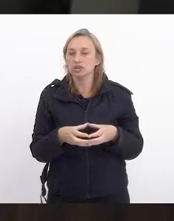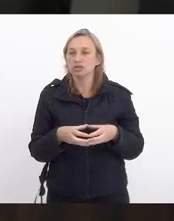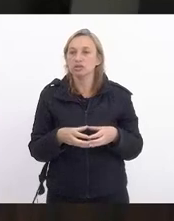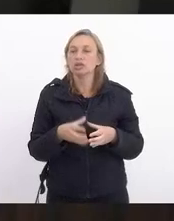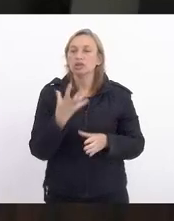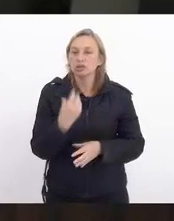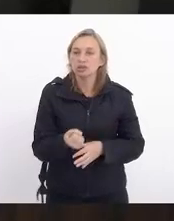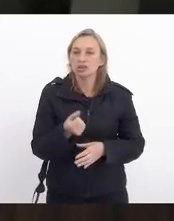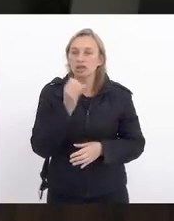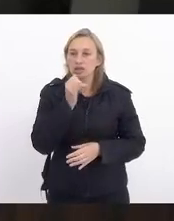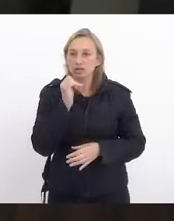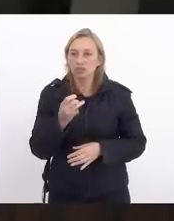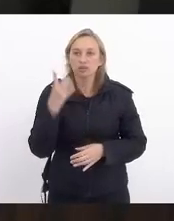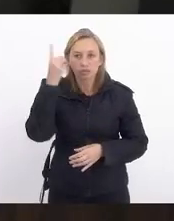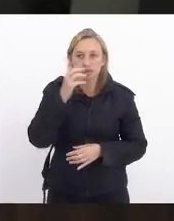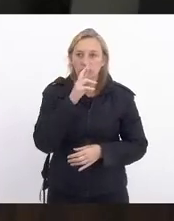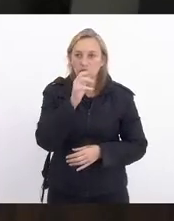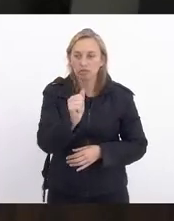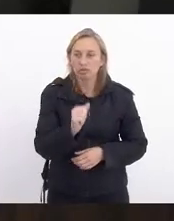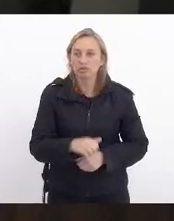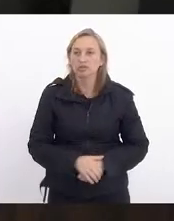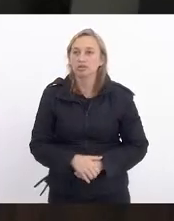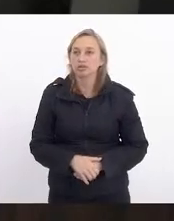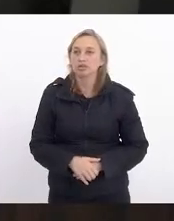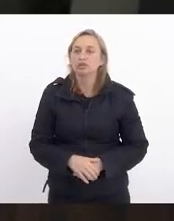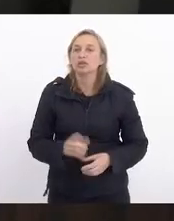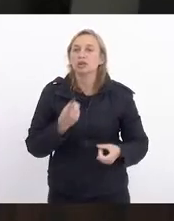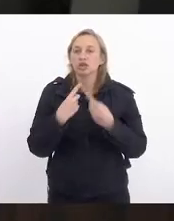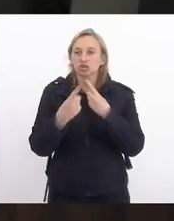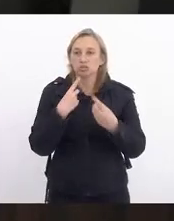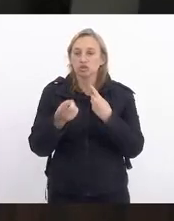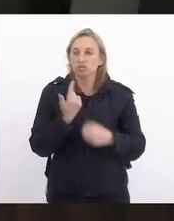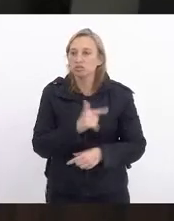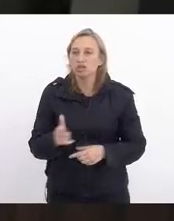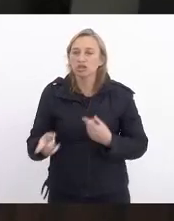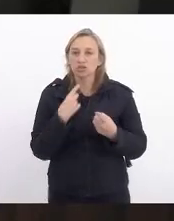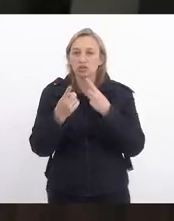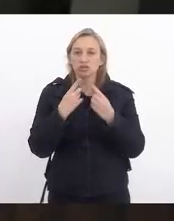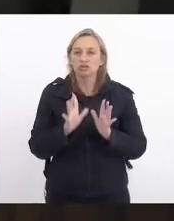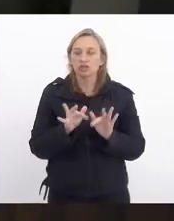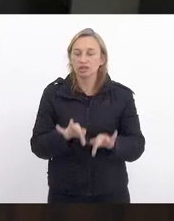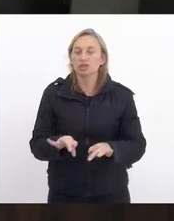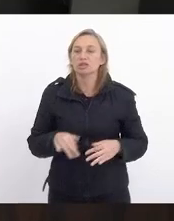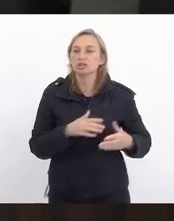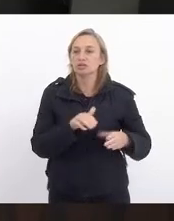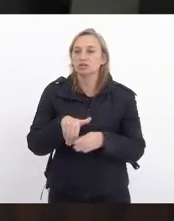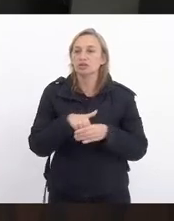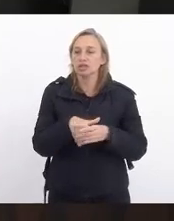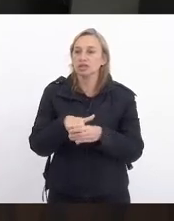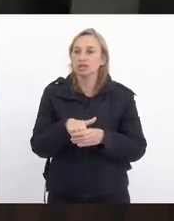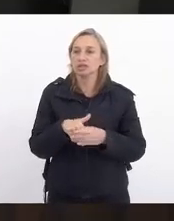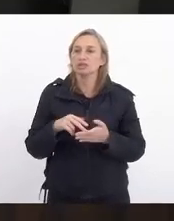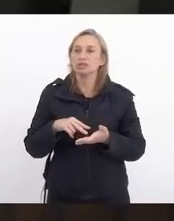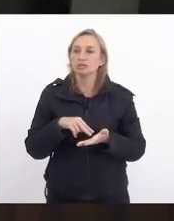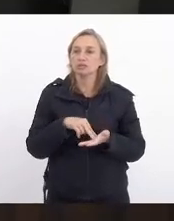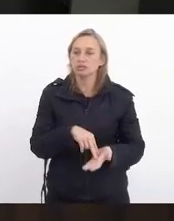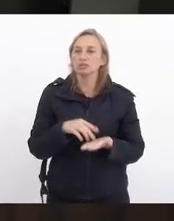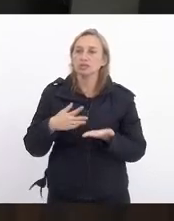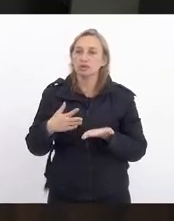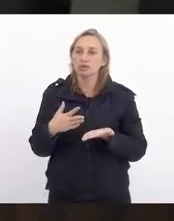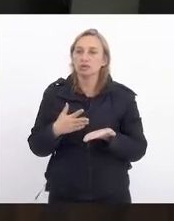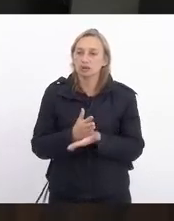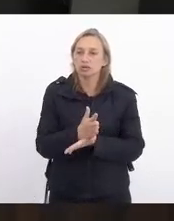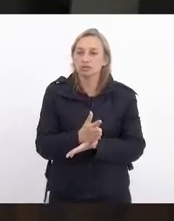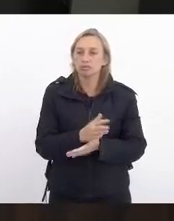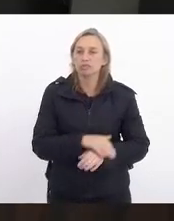favorável relação do Estado Rodrigo Amorim em discussão 90 e Queira discutir se abre a discussão e votação seus que aprovam